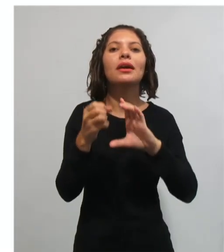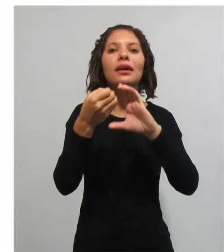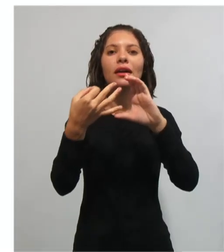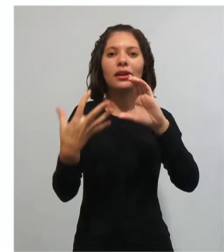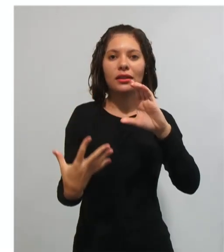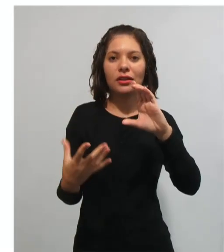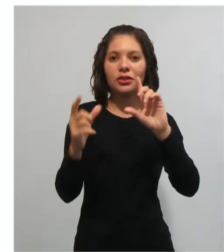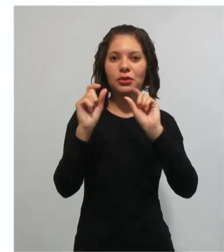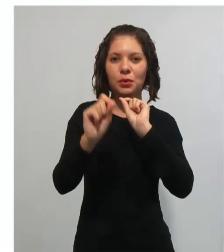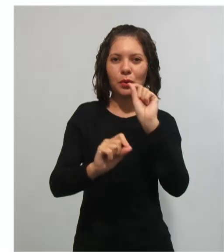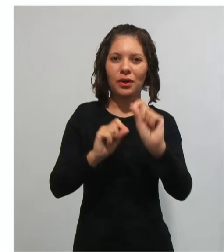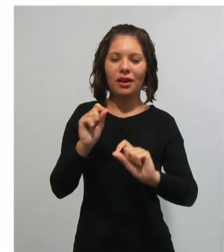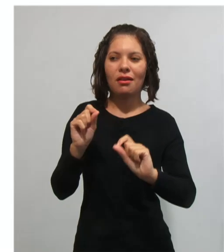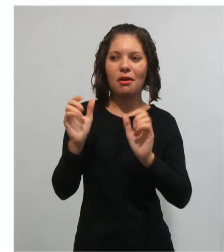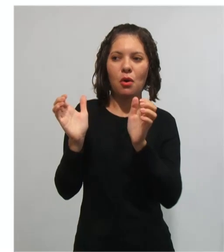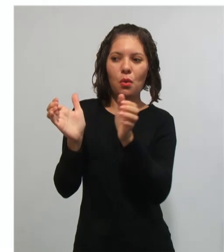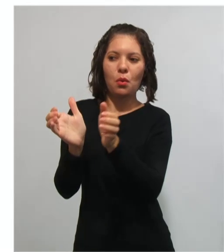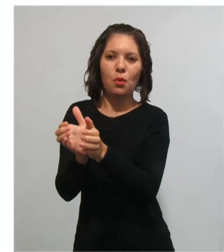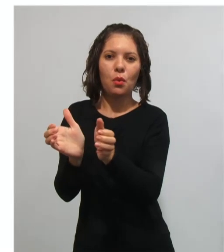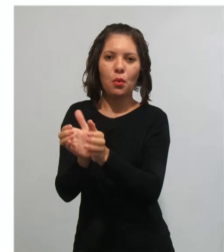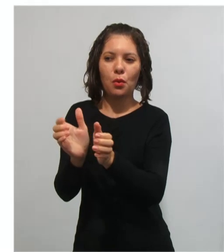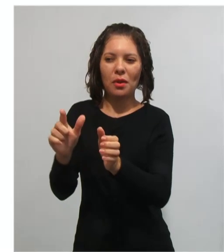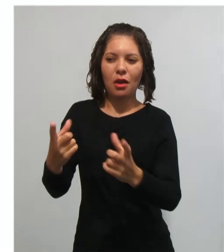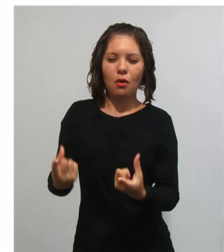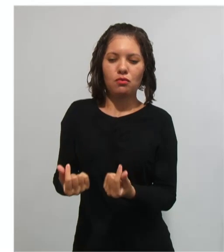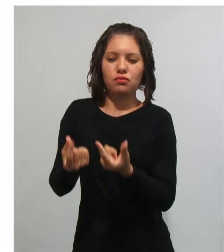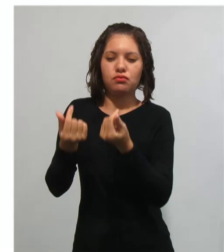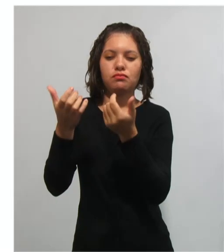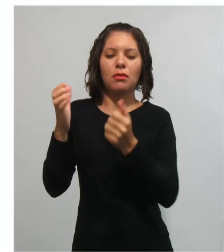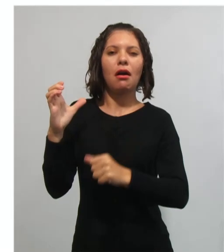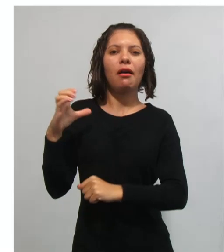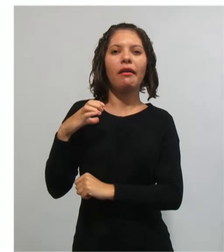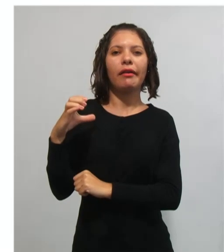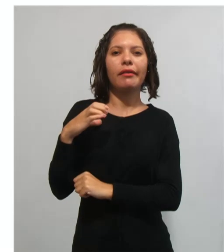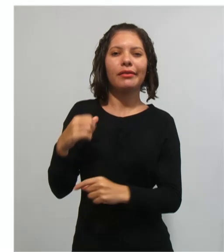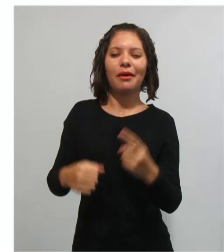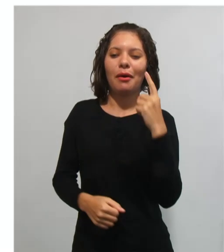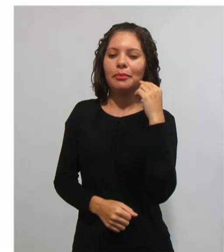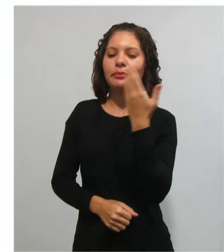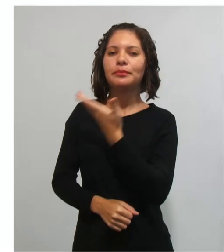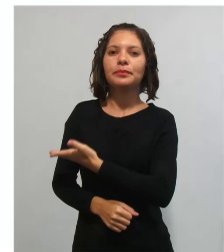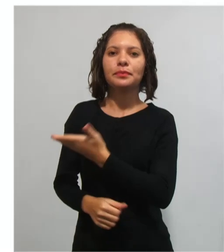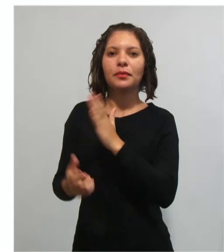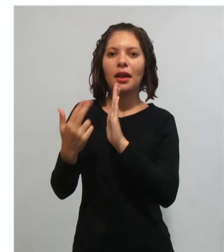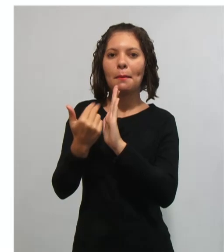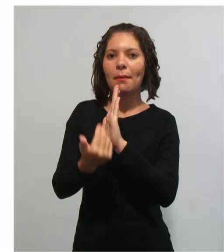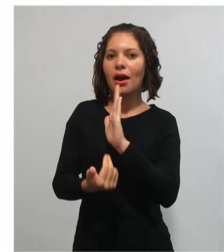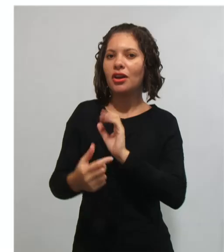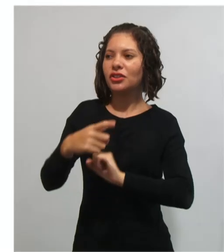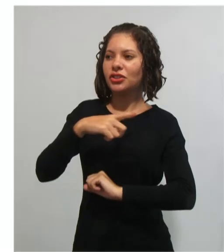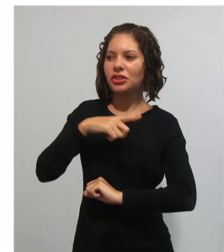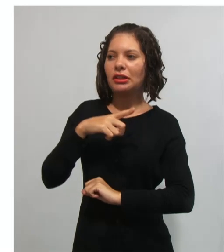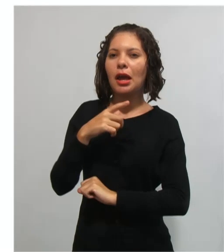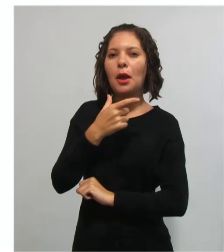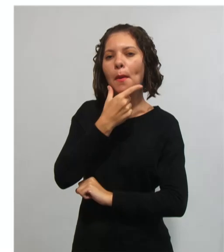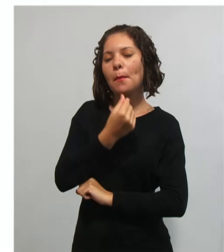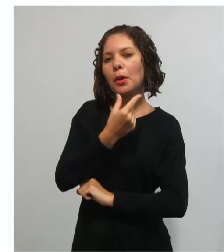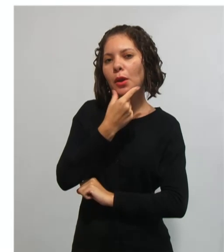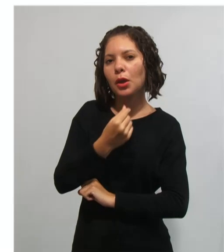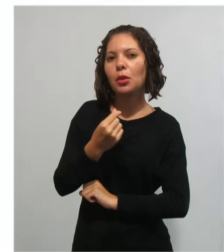expansão, e principalmente no Brasil, quando chegaram os jesuítas, foi a partir desse documento que eles iniciaram o